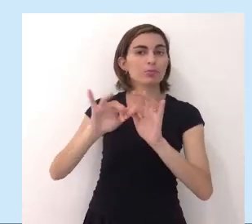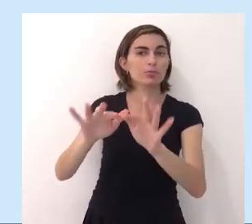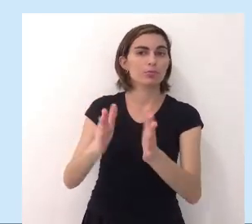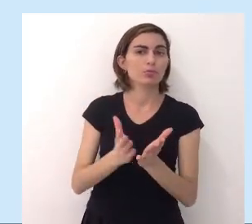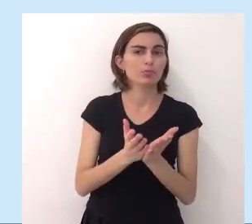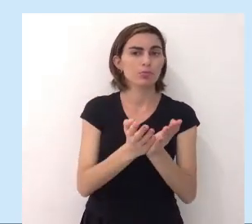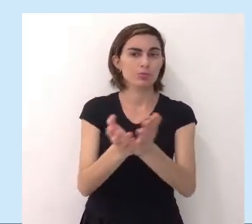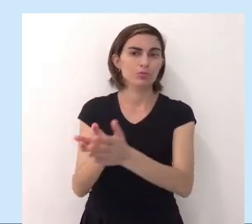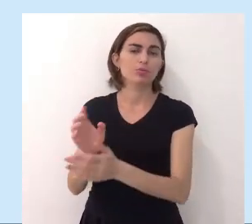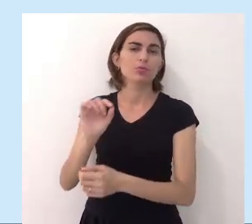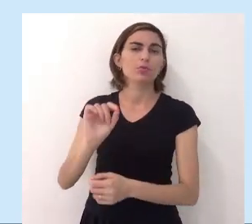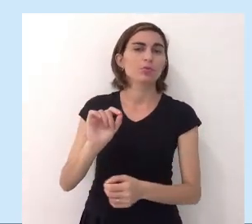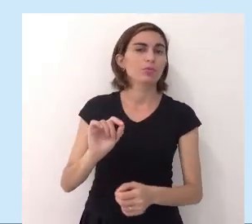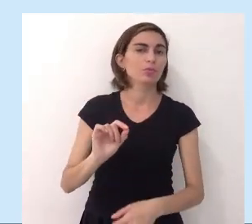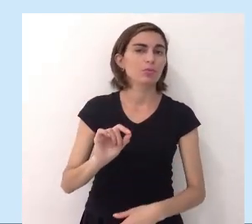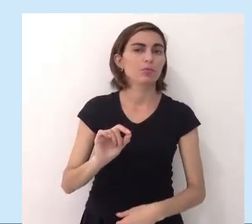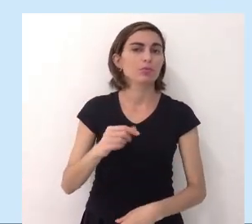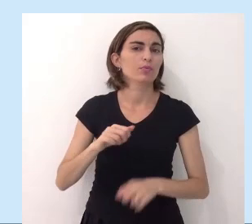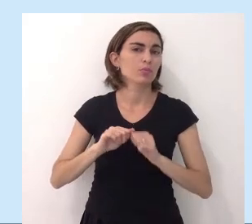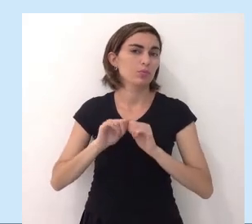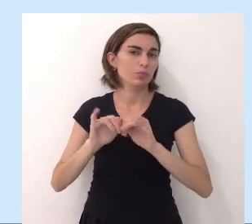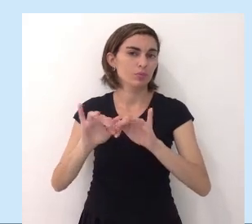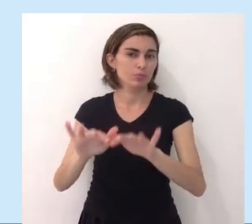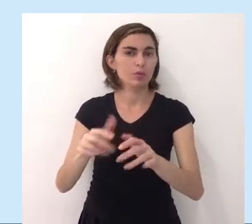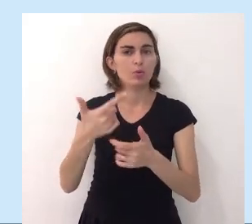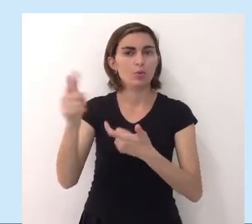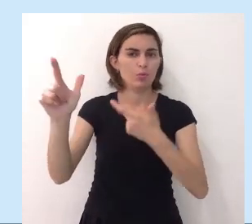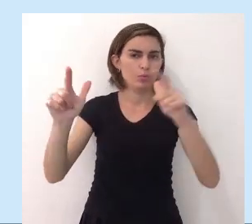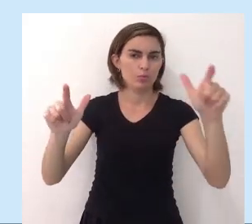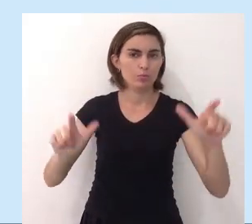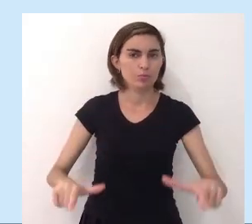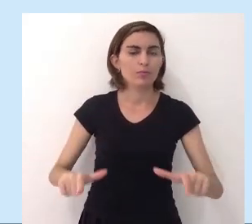colonial, que deu possibilidade de expansão